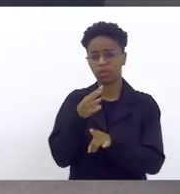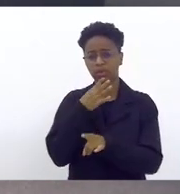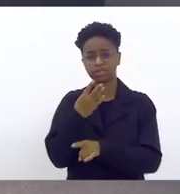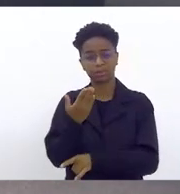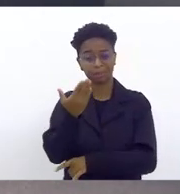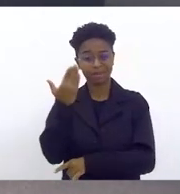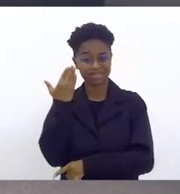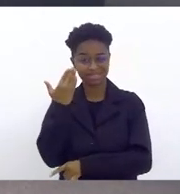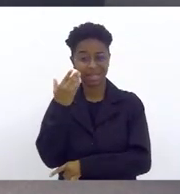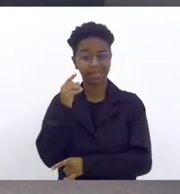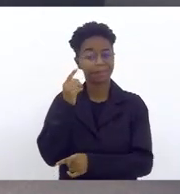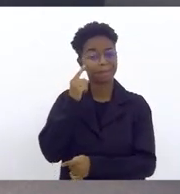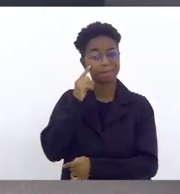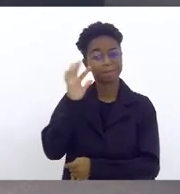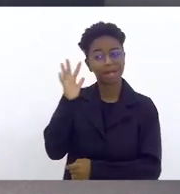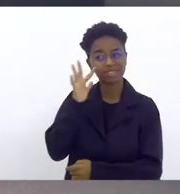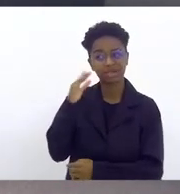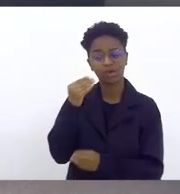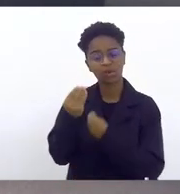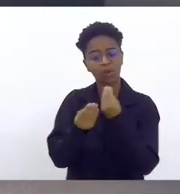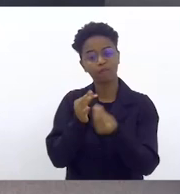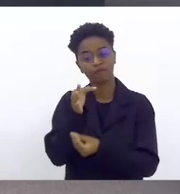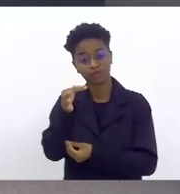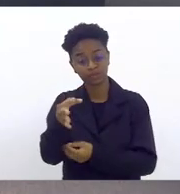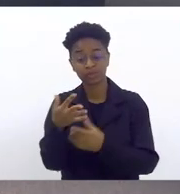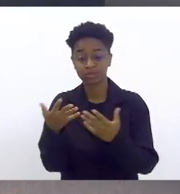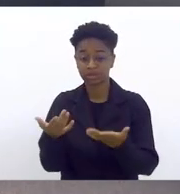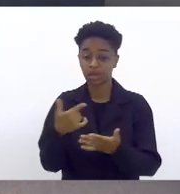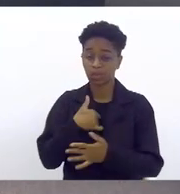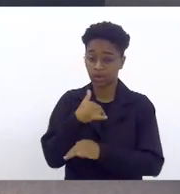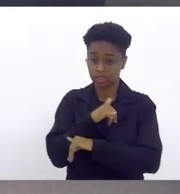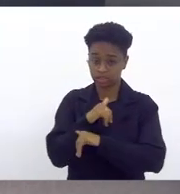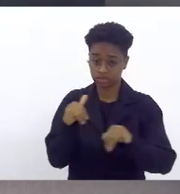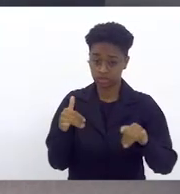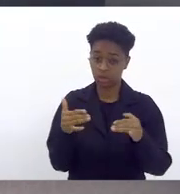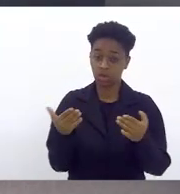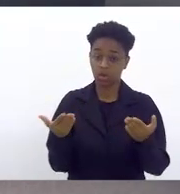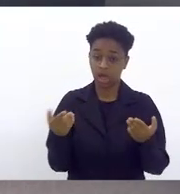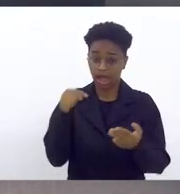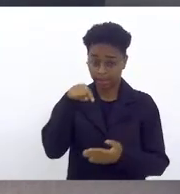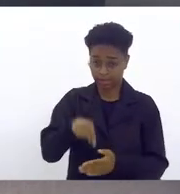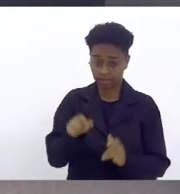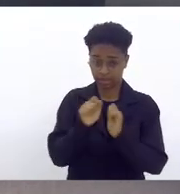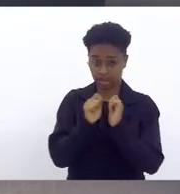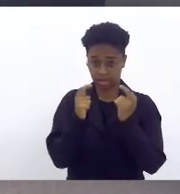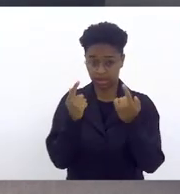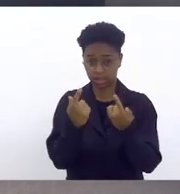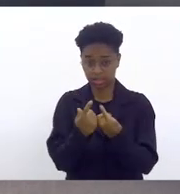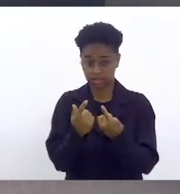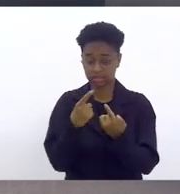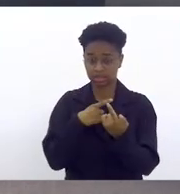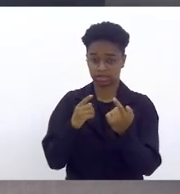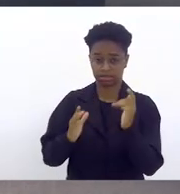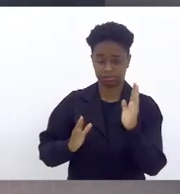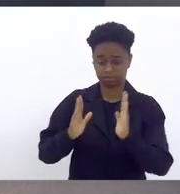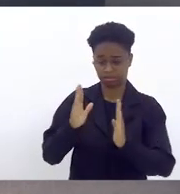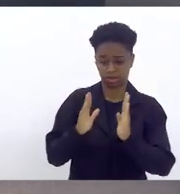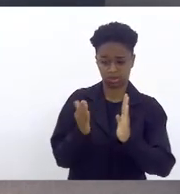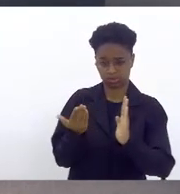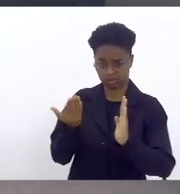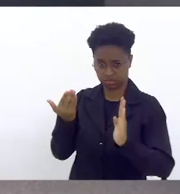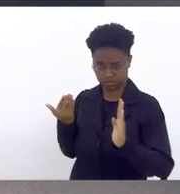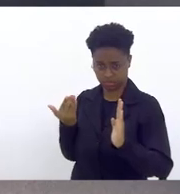futuro e é um pouco nesse tom que eu quero dizer que Assembleia Legislativa desde a última legislatura vem